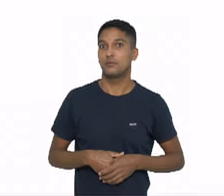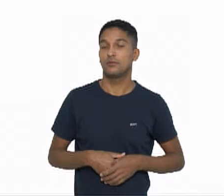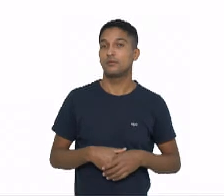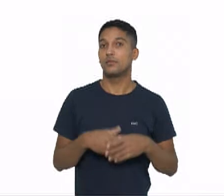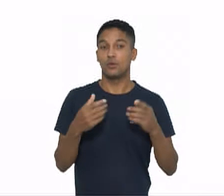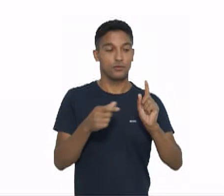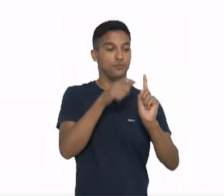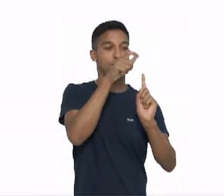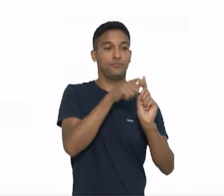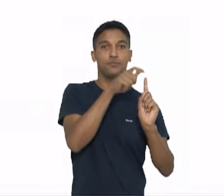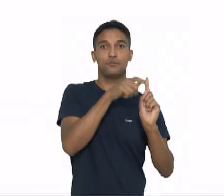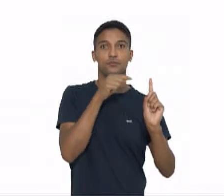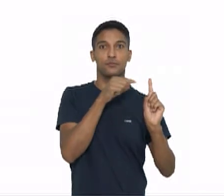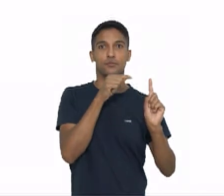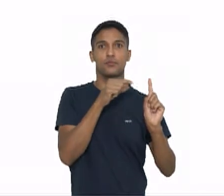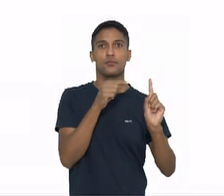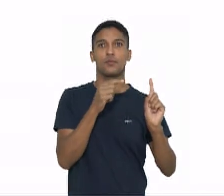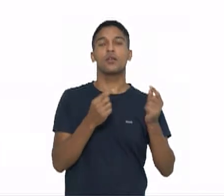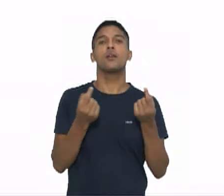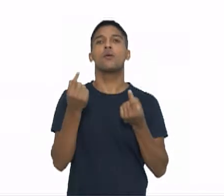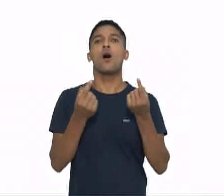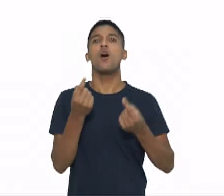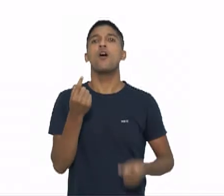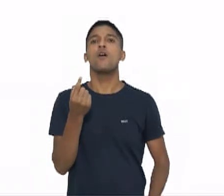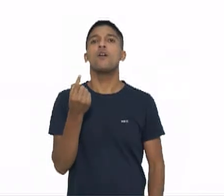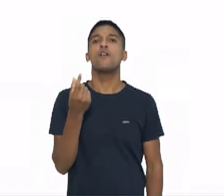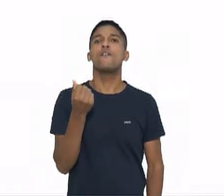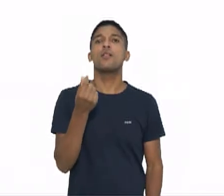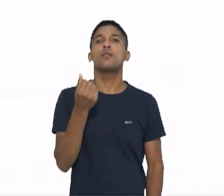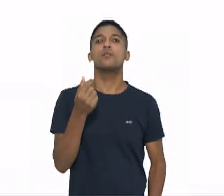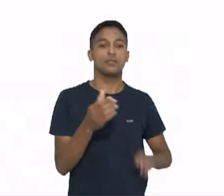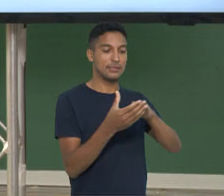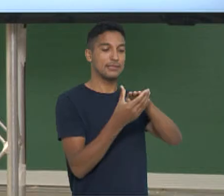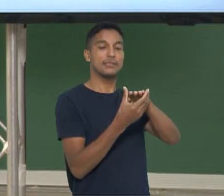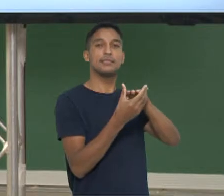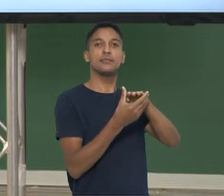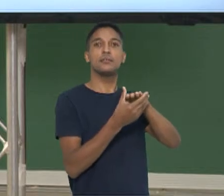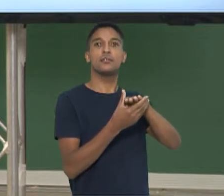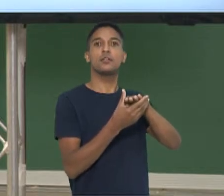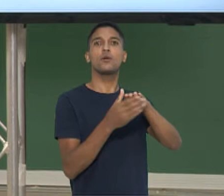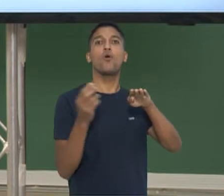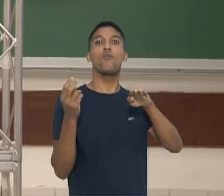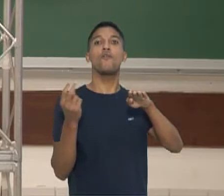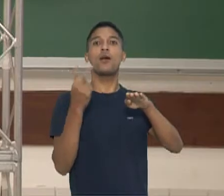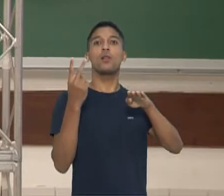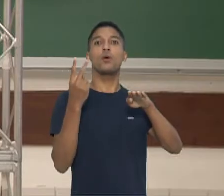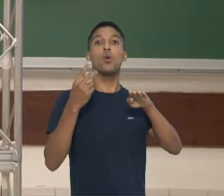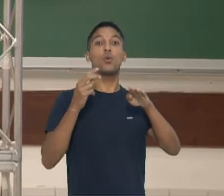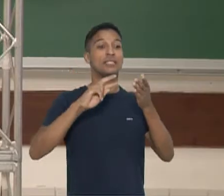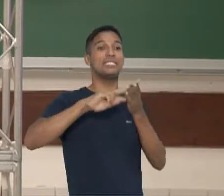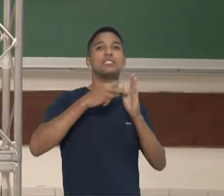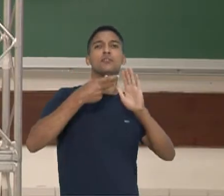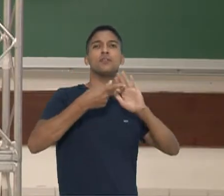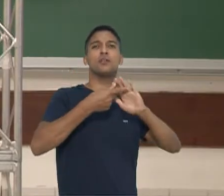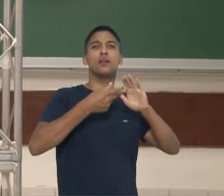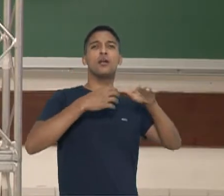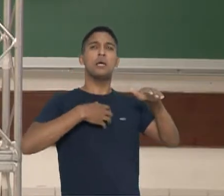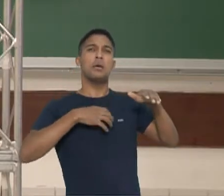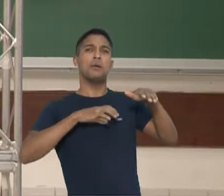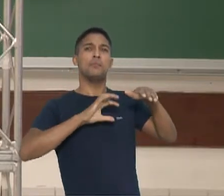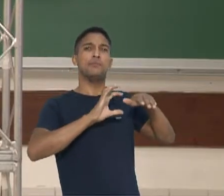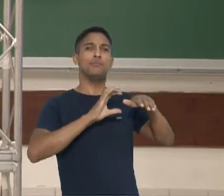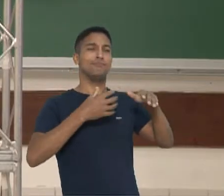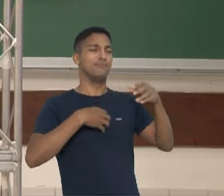personagem, qual é o valor que têm esses sapatos? Que valor tem esses sapatos para esse personagem? Releia